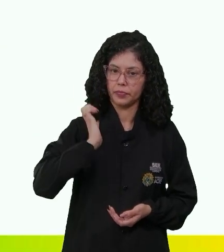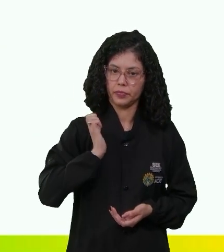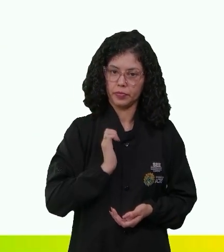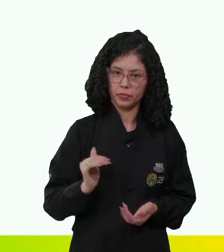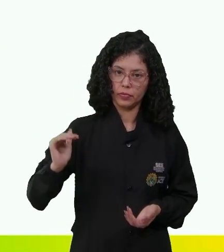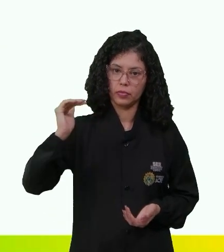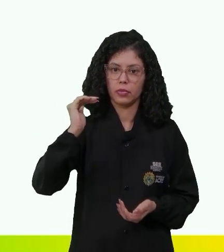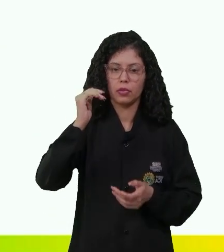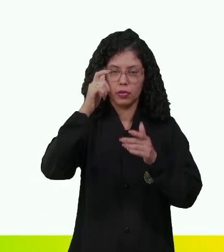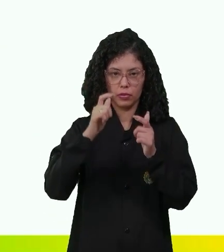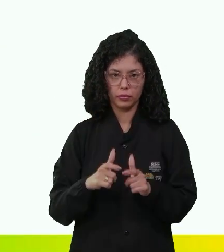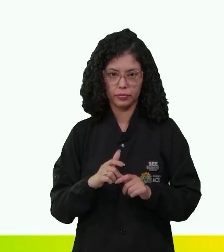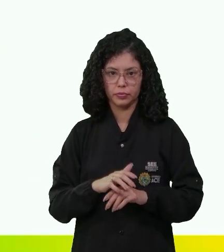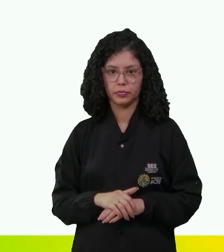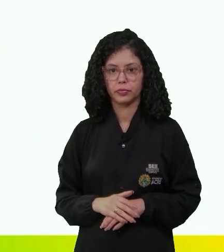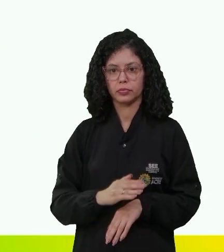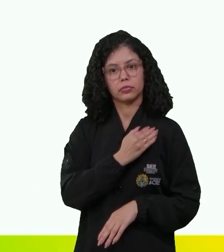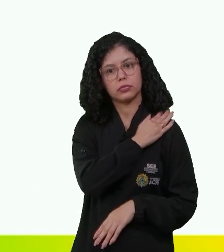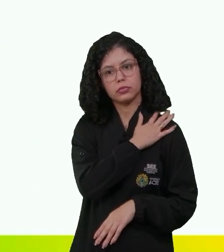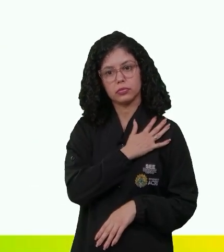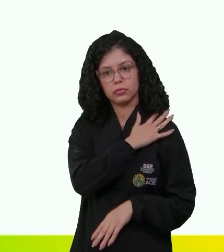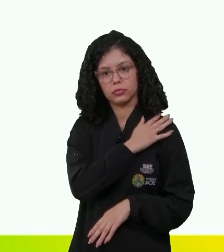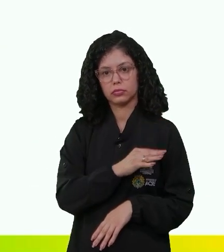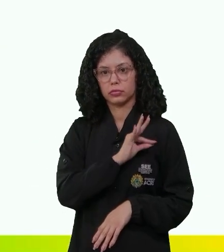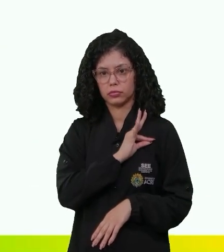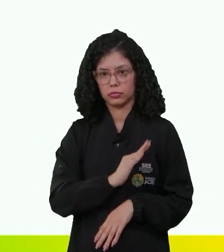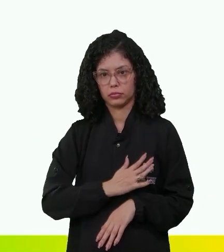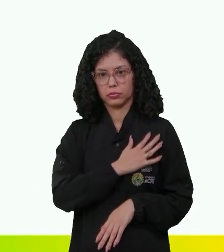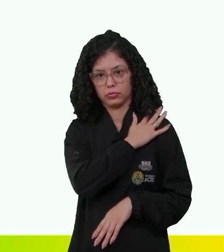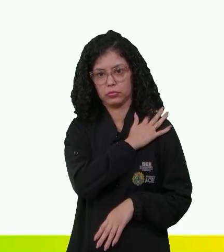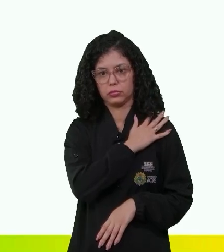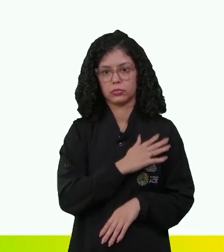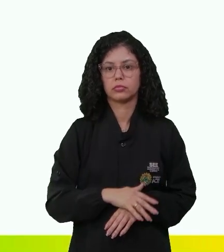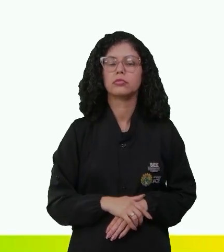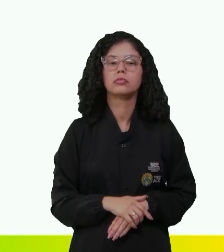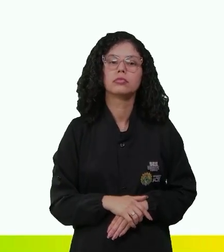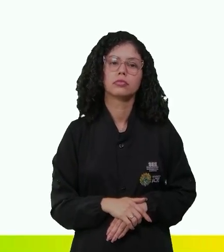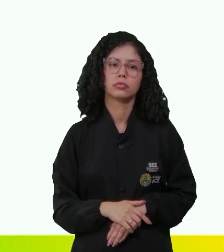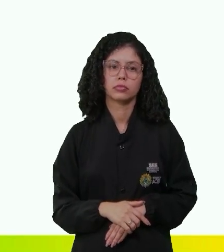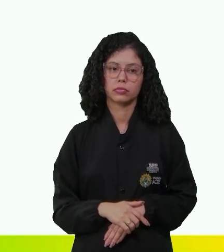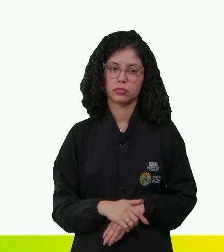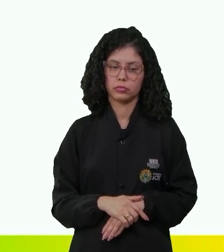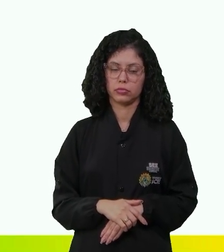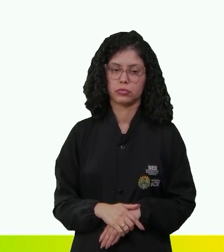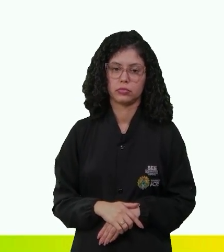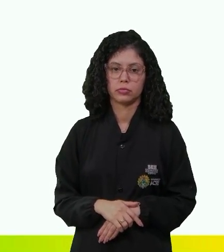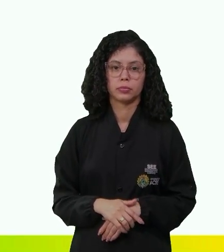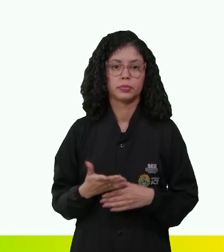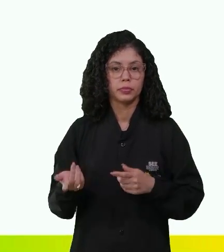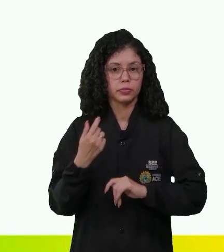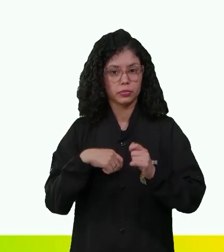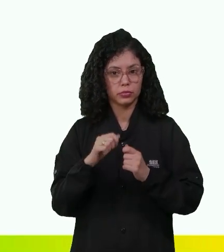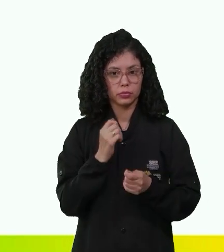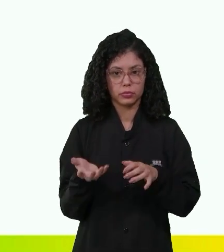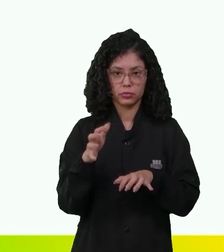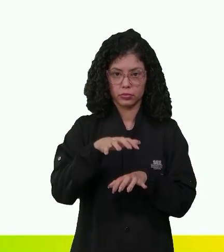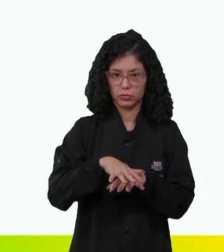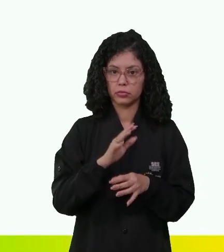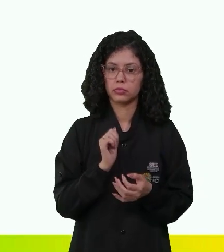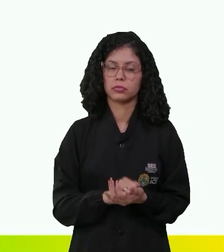mais locais, os coronéis. Continuando, a economia colonial